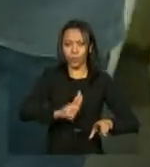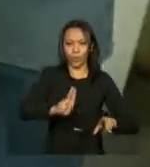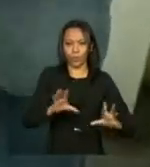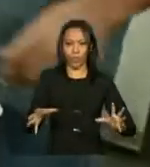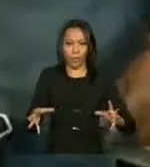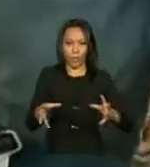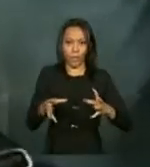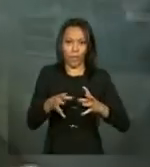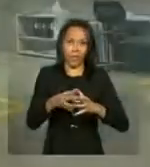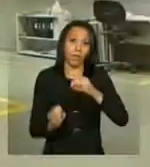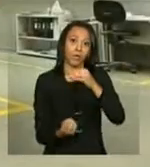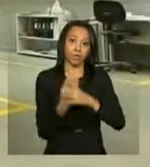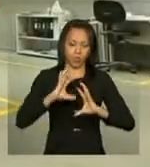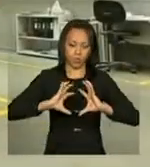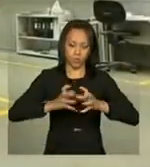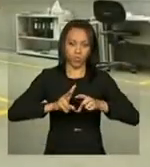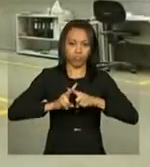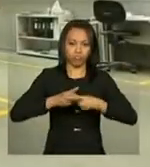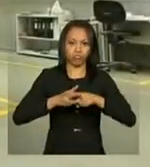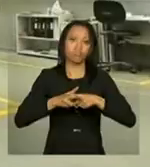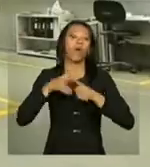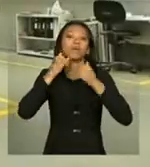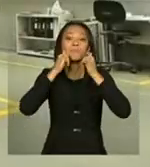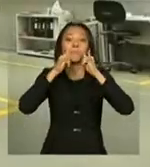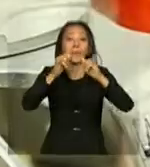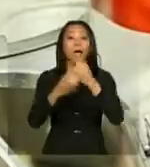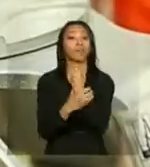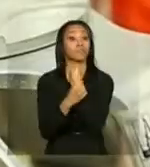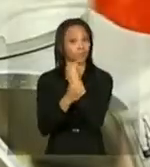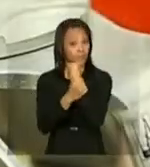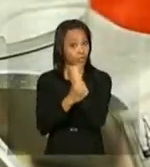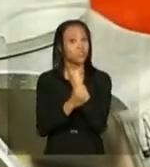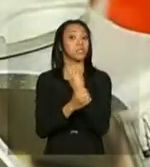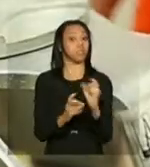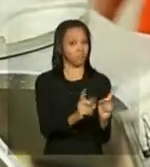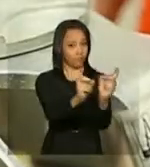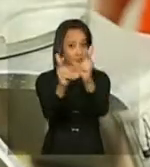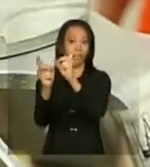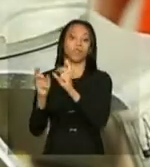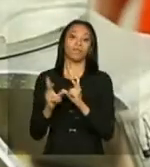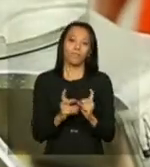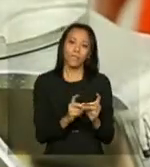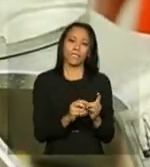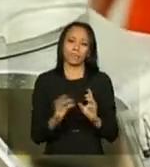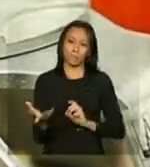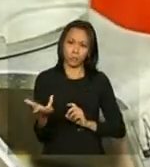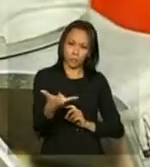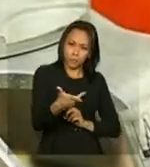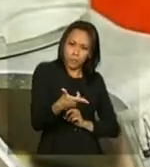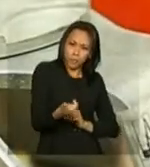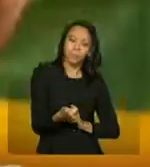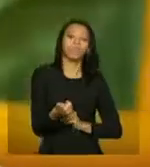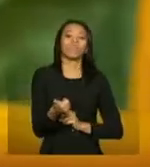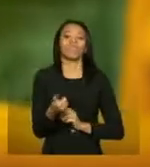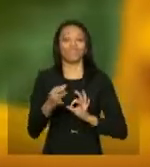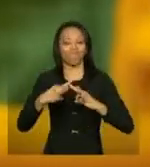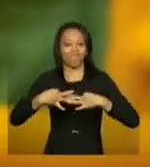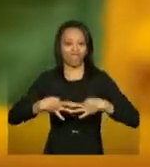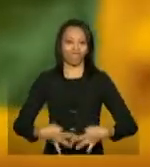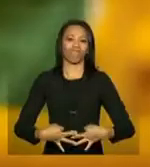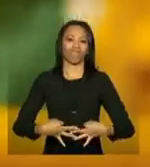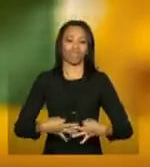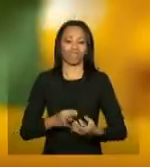dos transformadores, garantindo a industrialização dos produtos de forma eficiente, enxuta